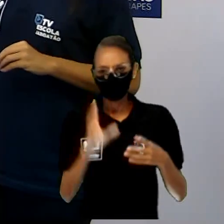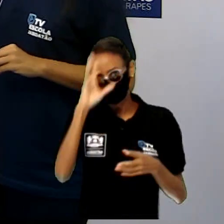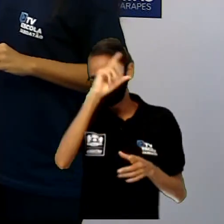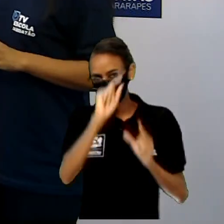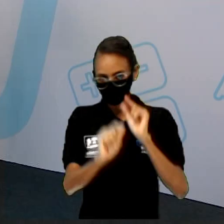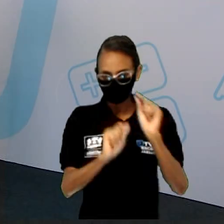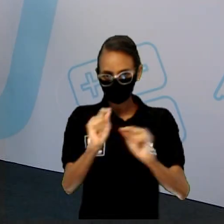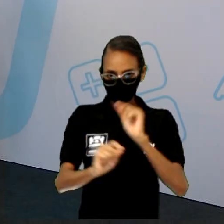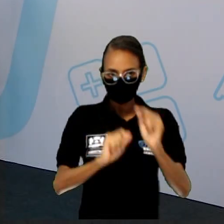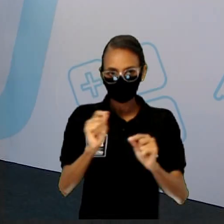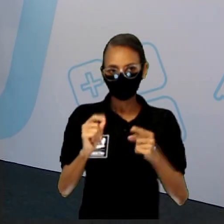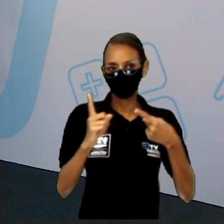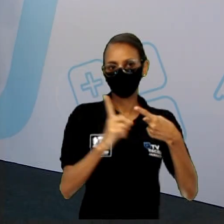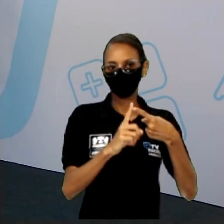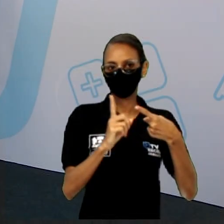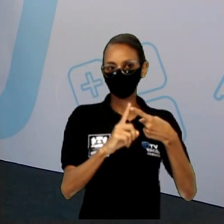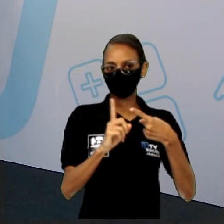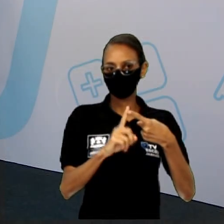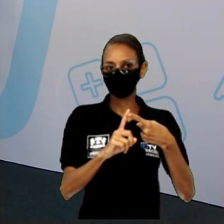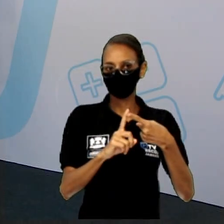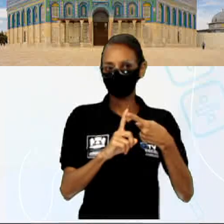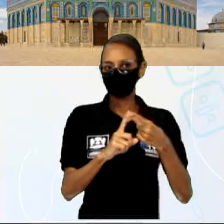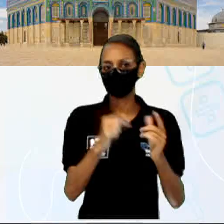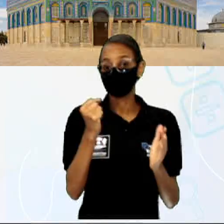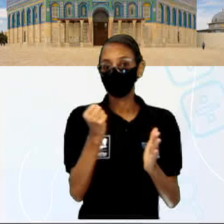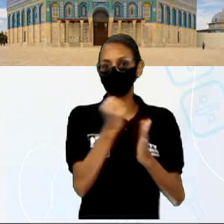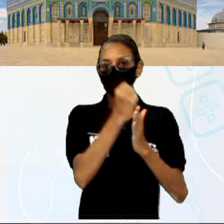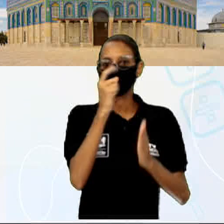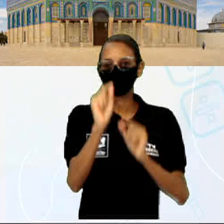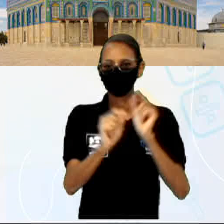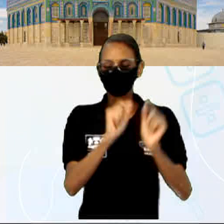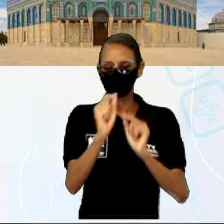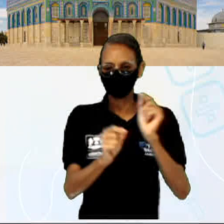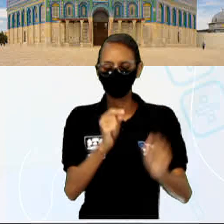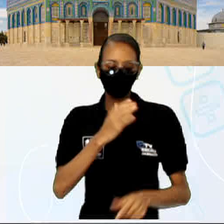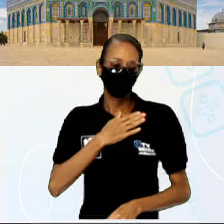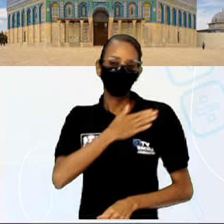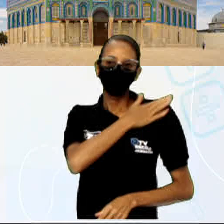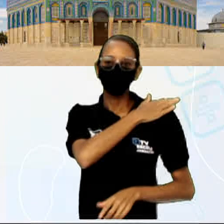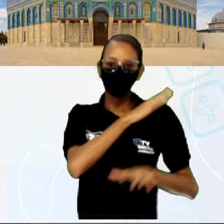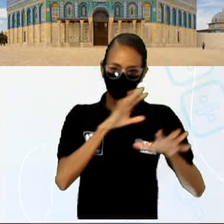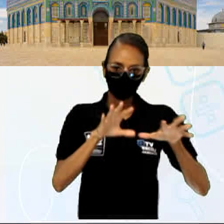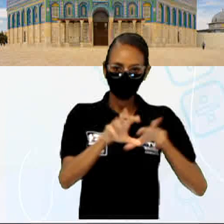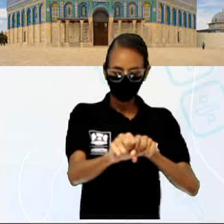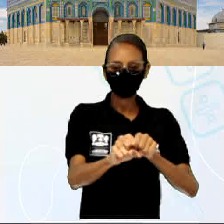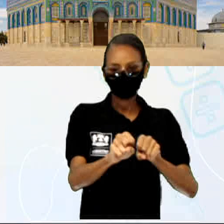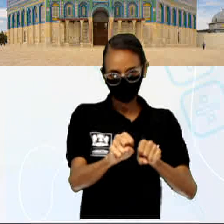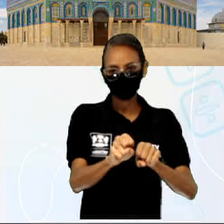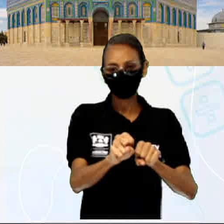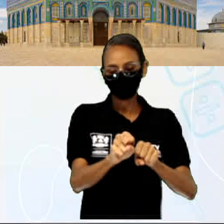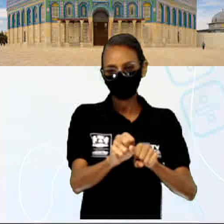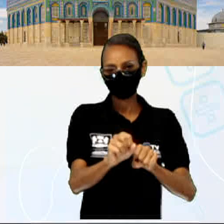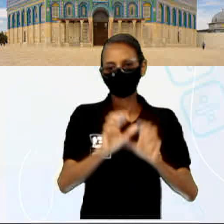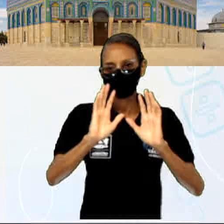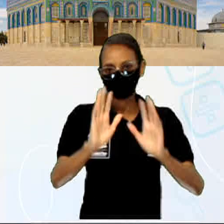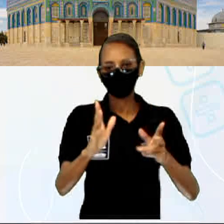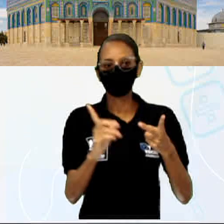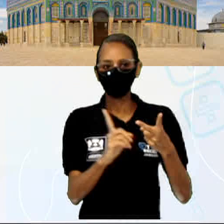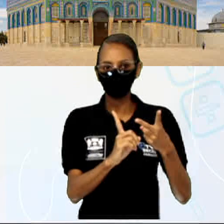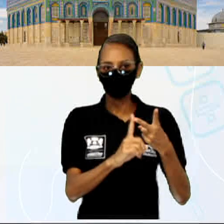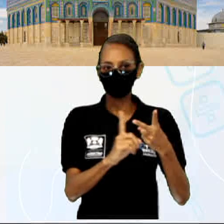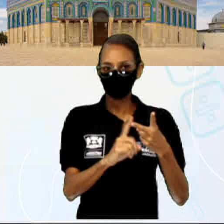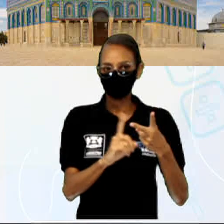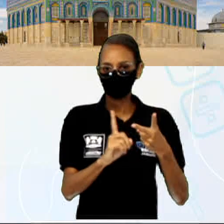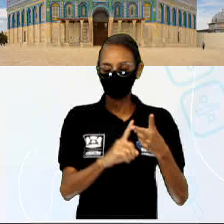O reinado de Saul, ele ficou marcado por algumas conquistas militares, tá? Já o reinado do seu